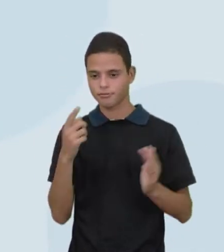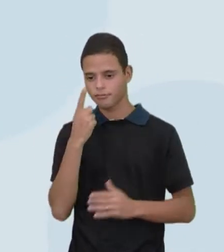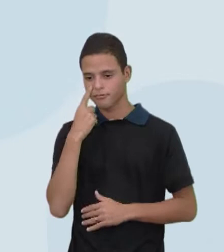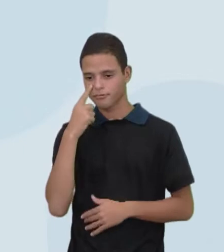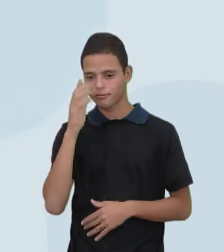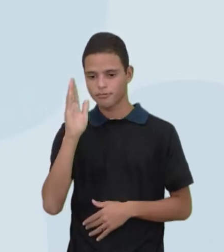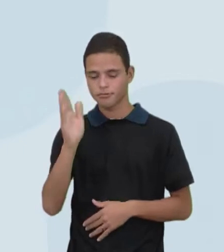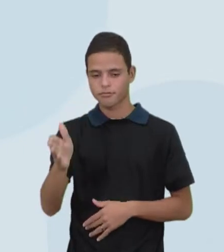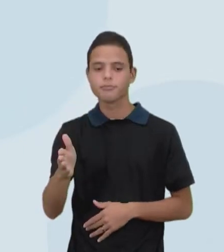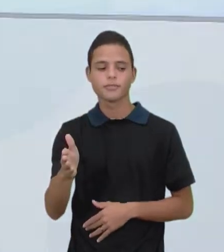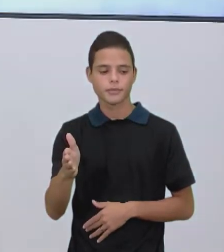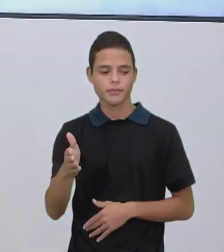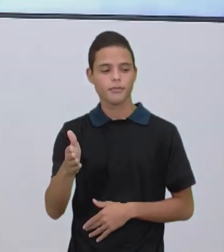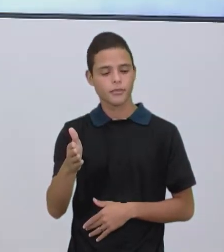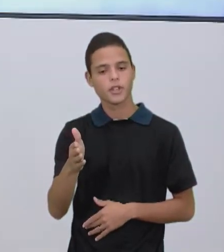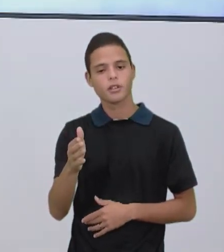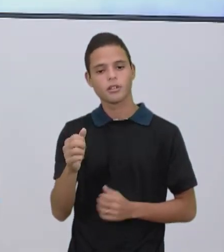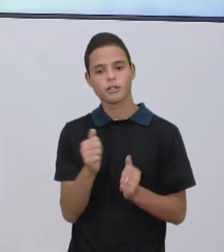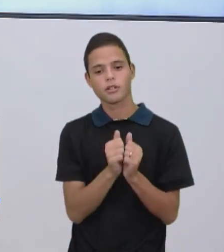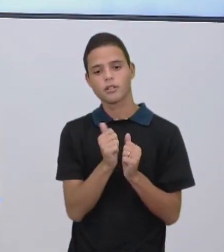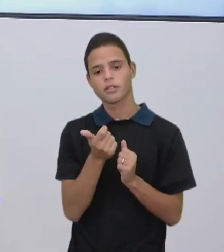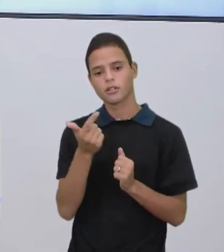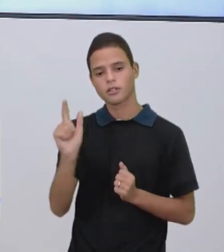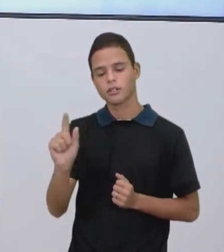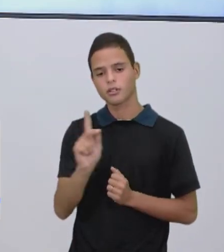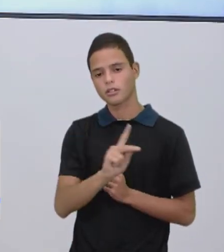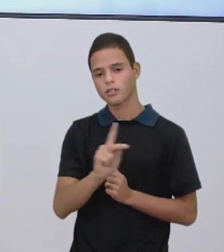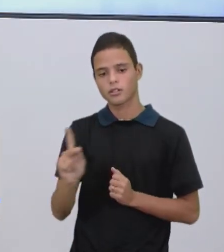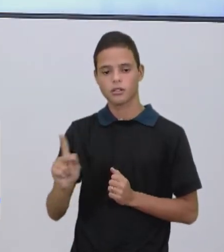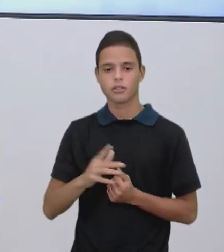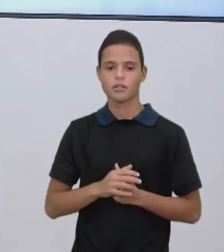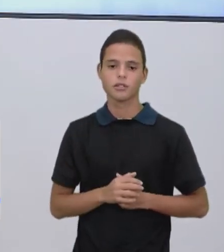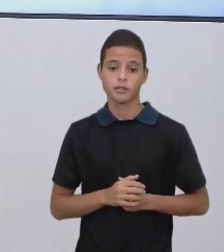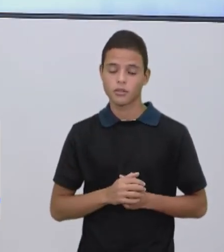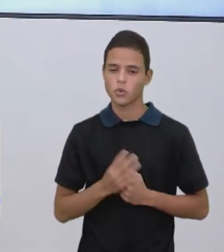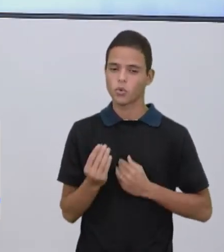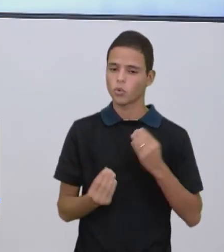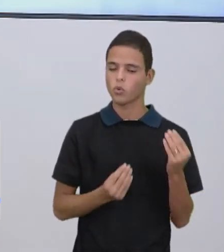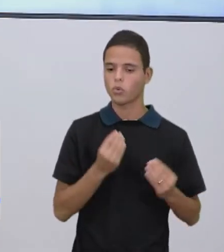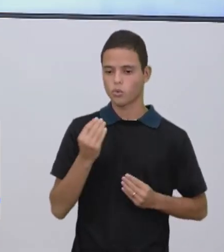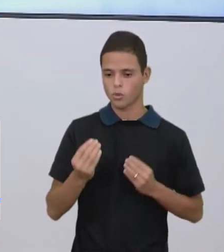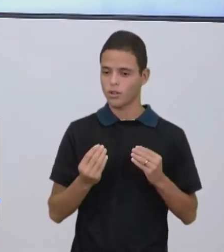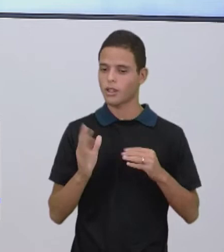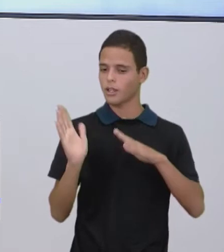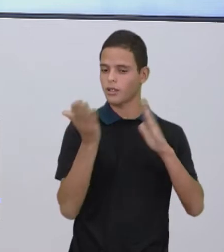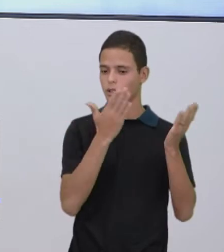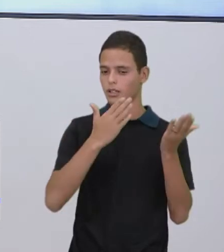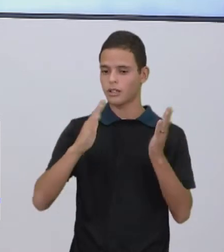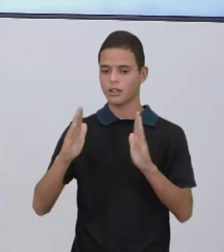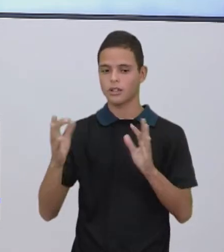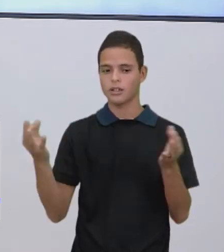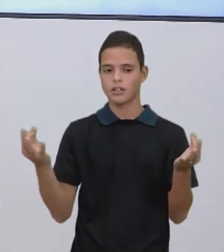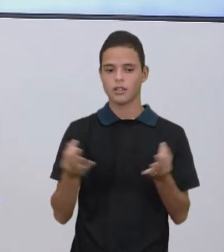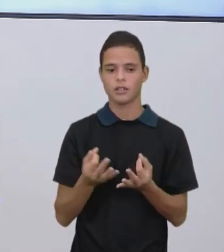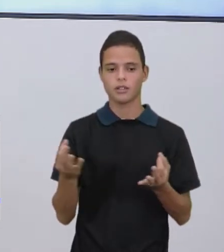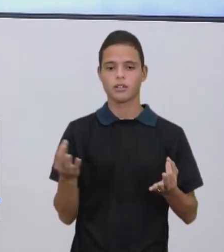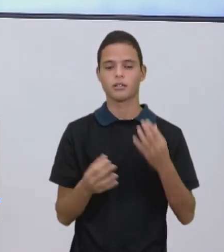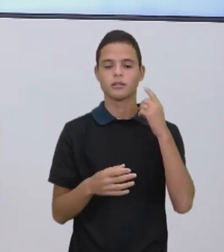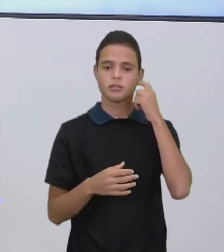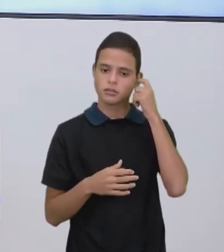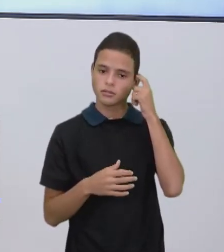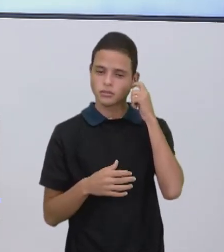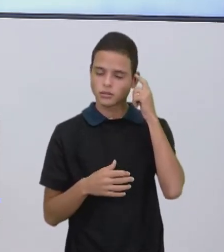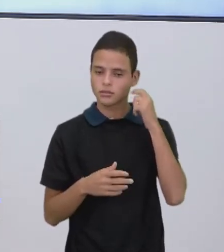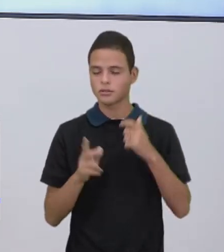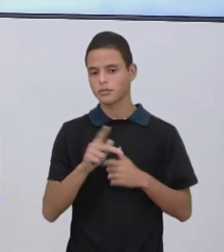outros professores aí, a explicação sobre o ciclo do carbono, como a natureza ela é perfeita. E aí, vale também para a gente aqui, a